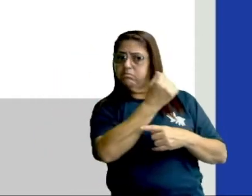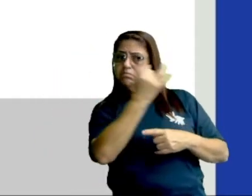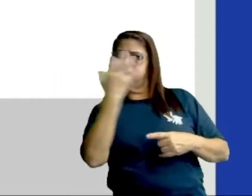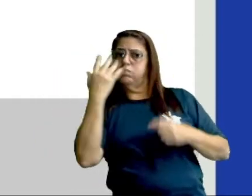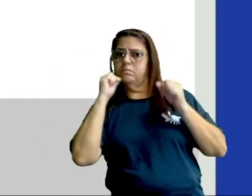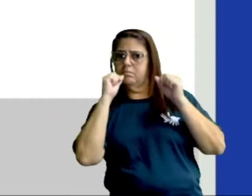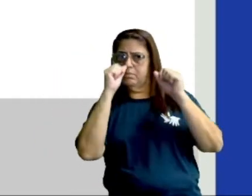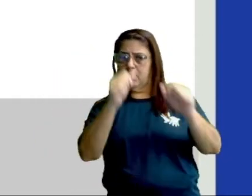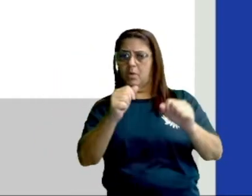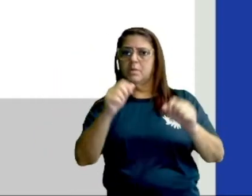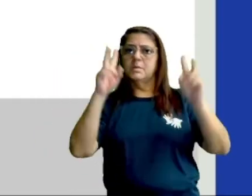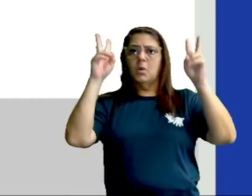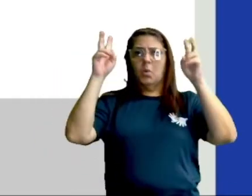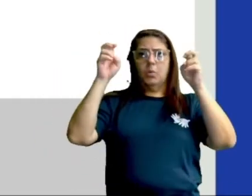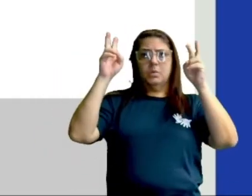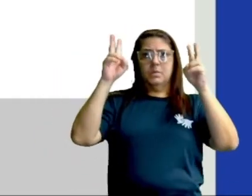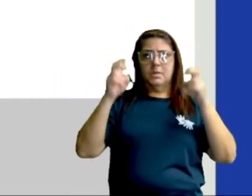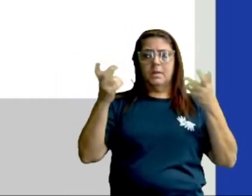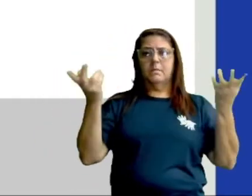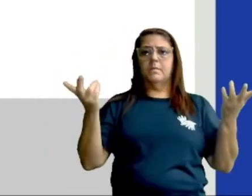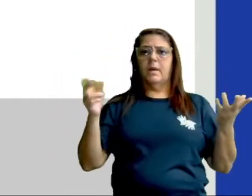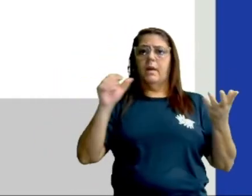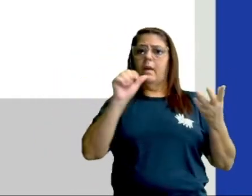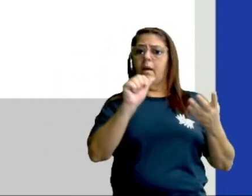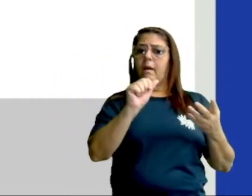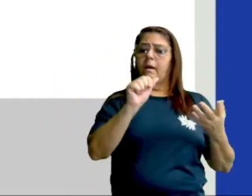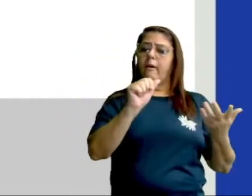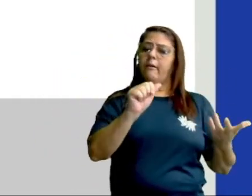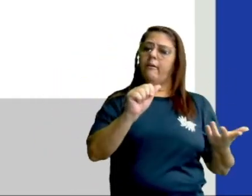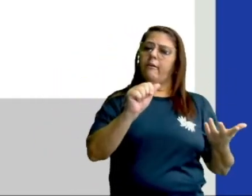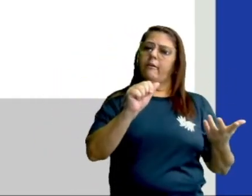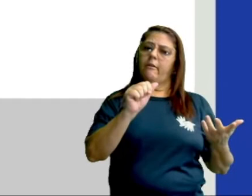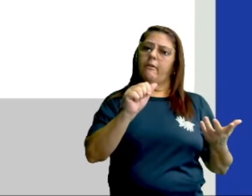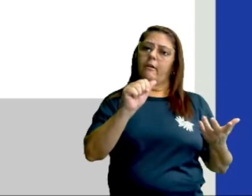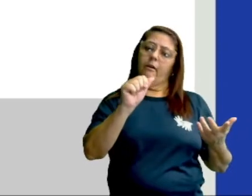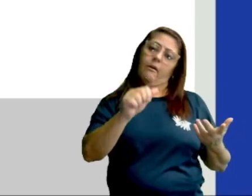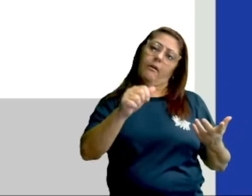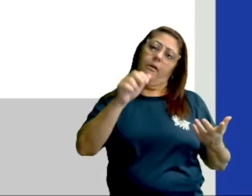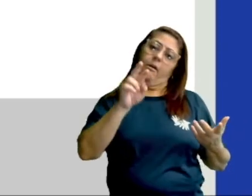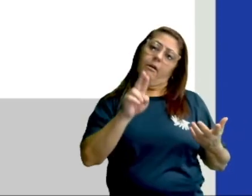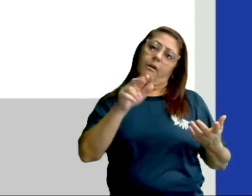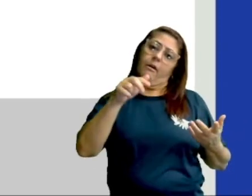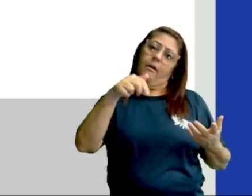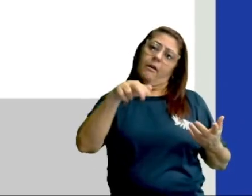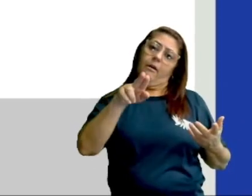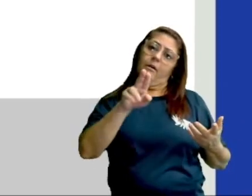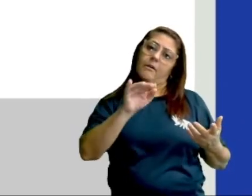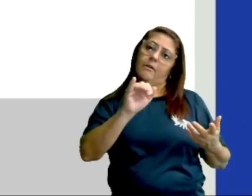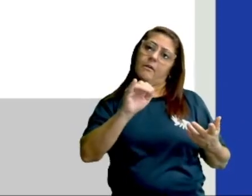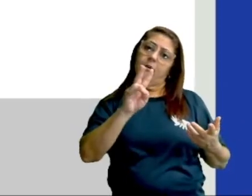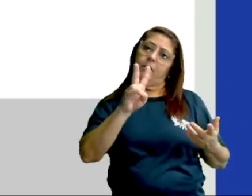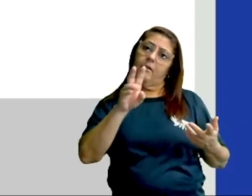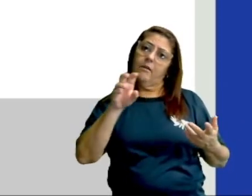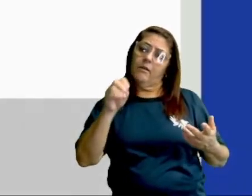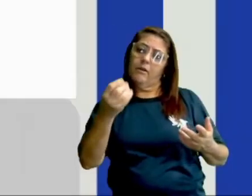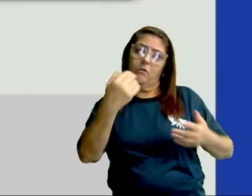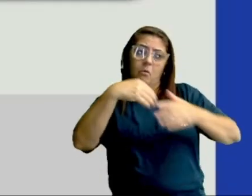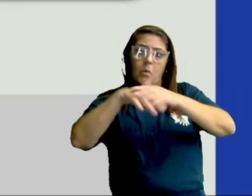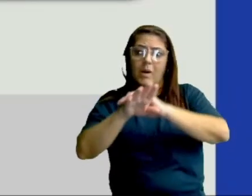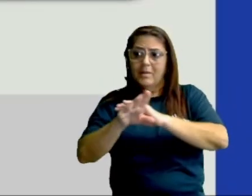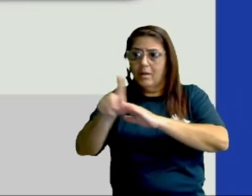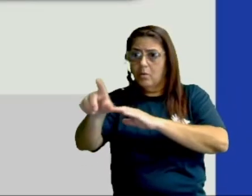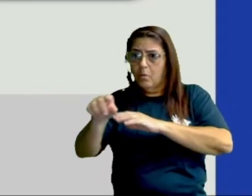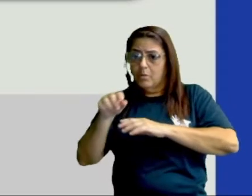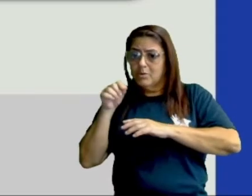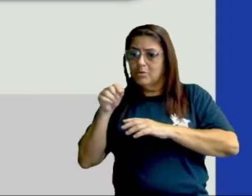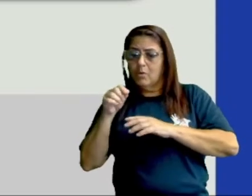assunto, anexar arquivos, enfim, a gente tem toda essa estrutura. Essa seria do e-mail. Agora, a